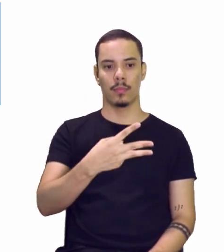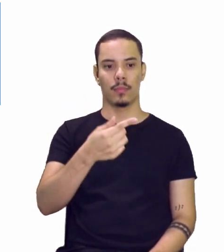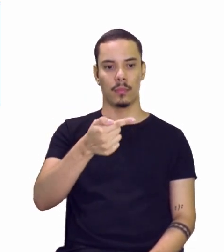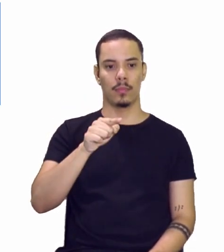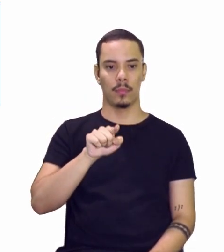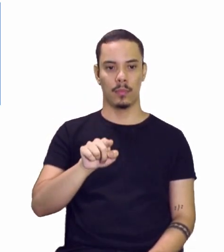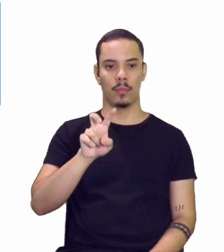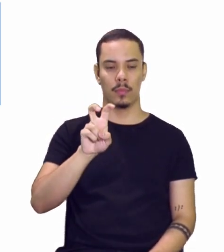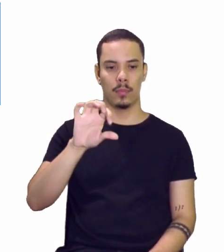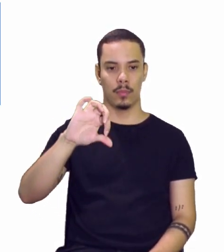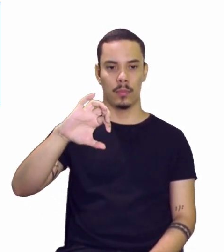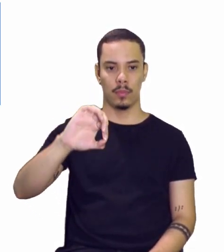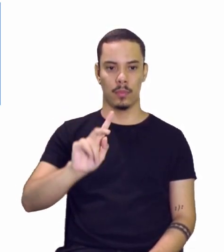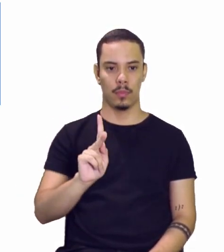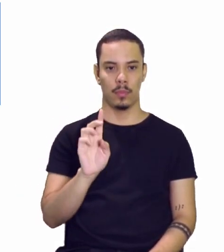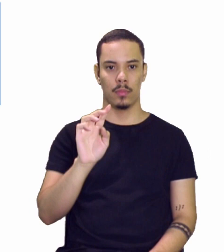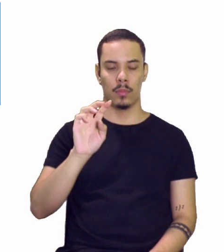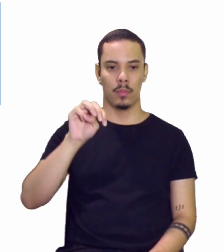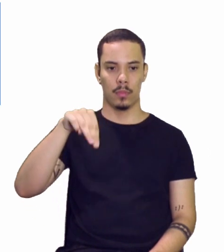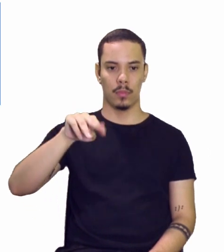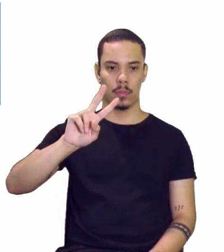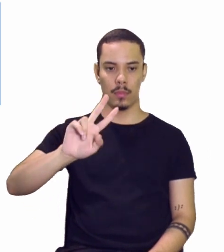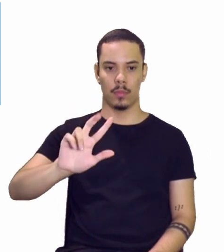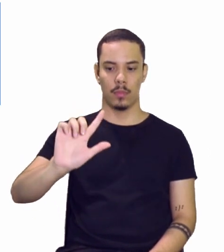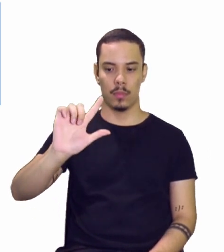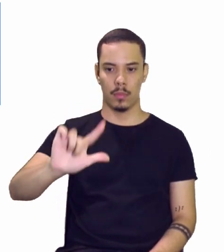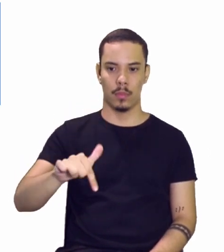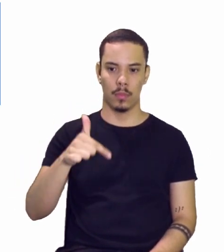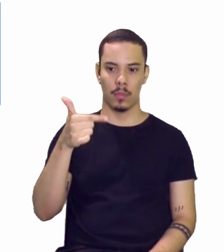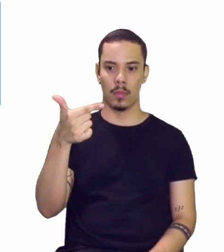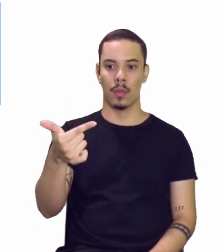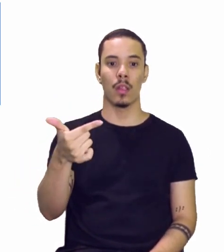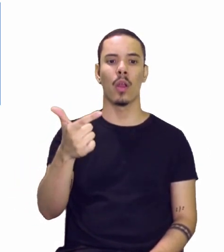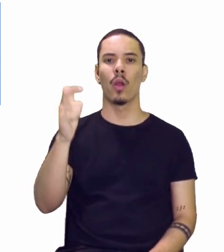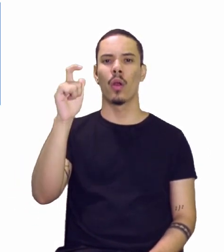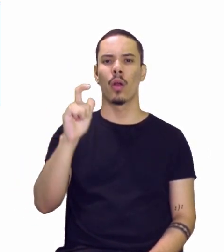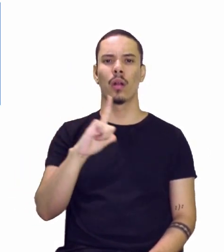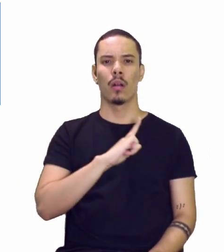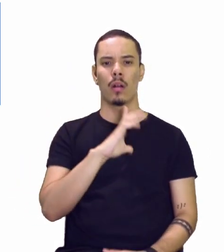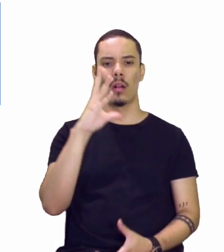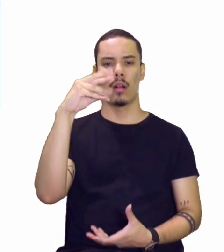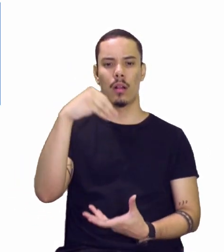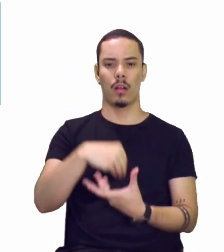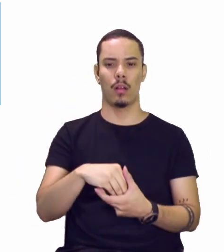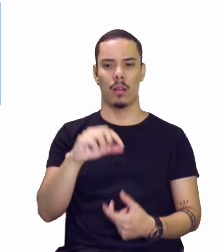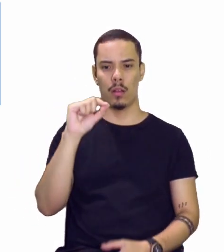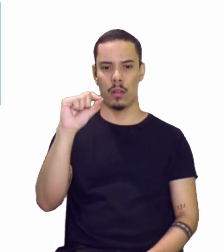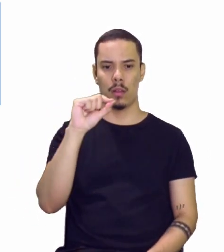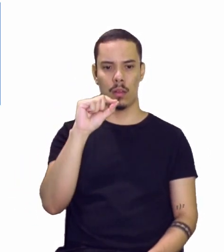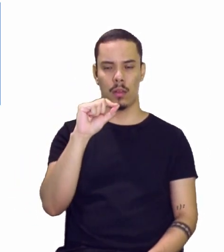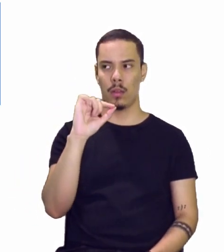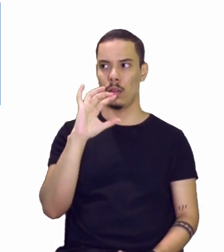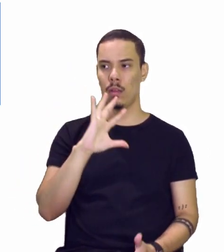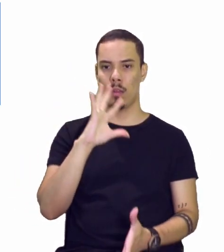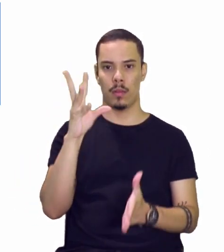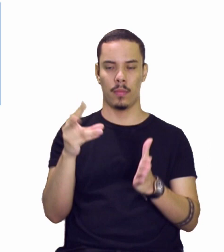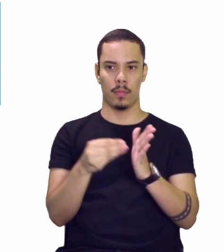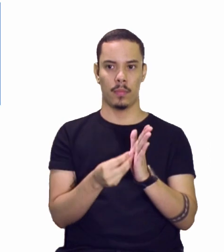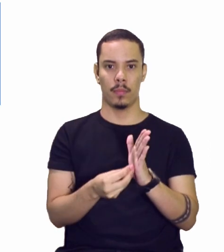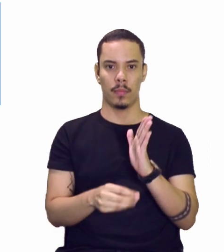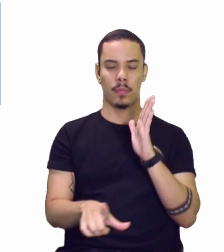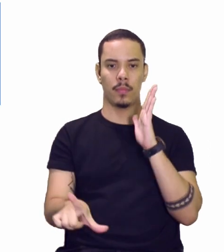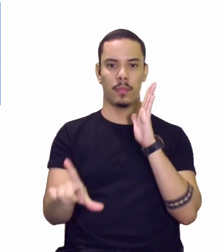237.590 km², tá? Aonde está localizado na Amazônia Legal, que eu já